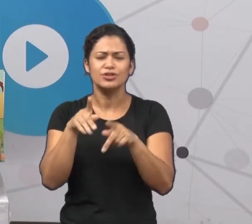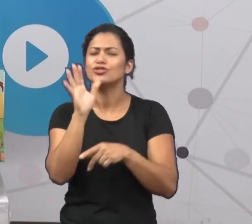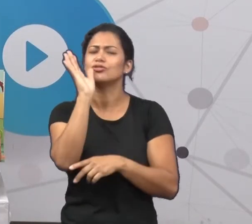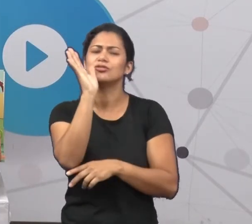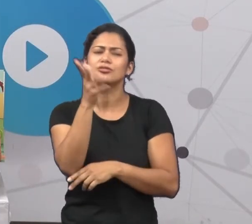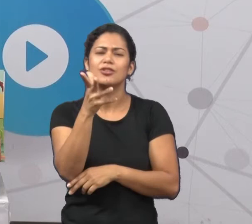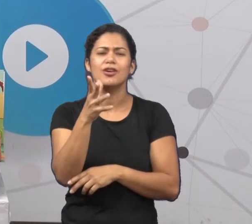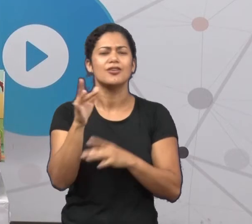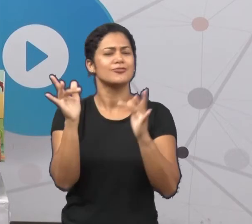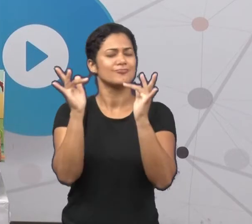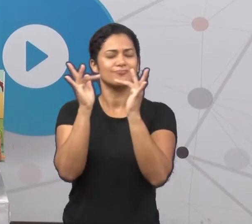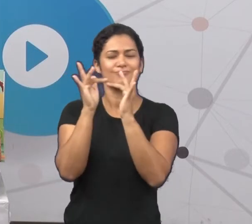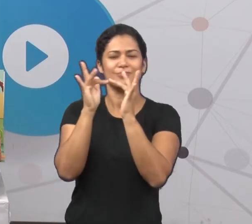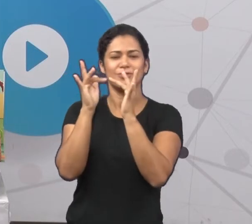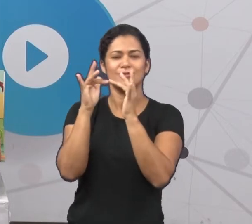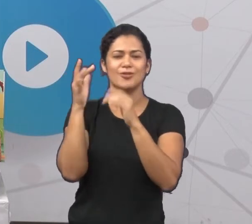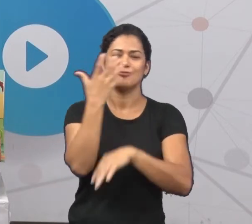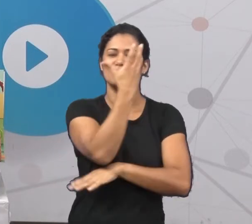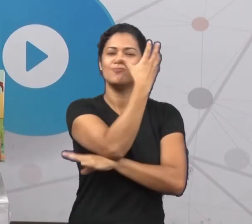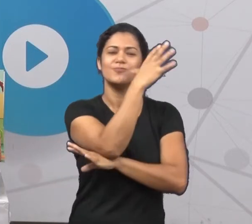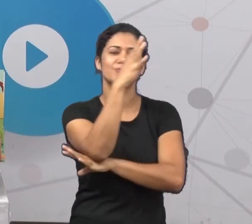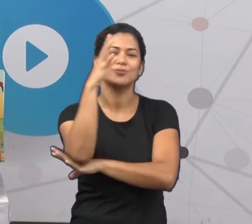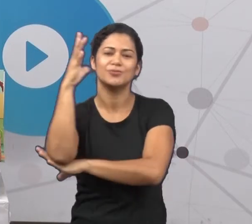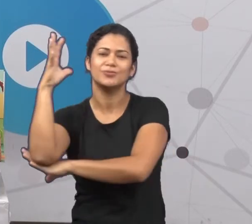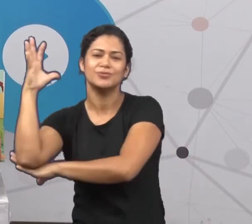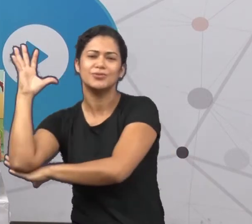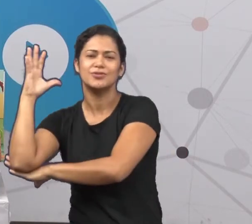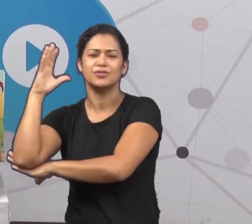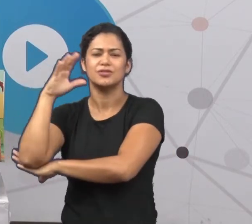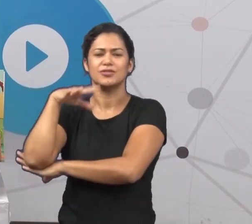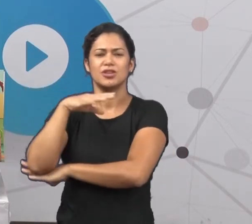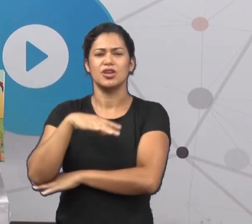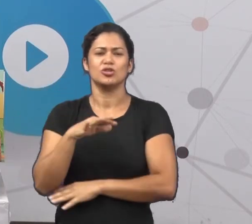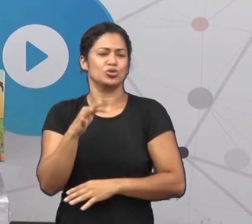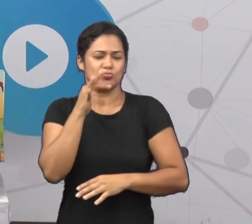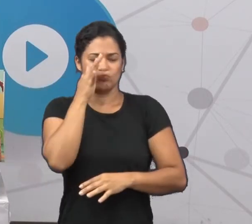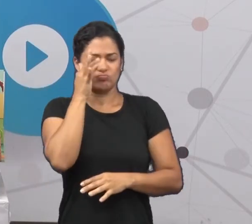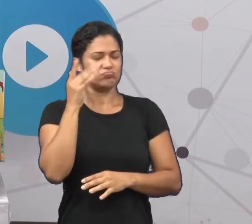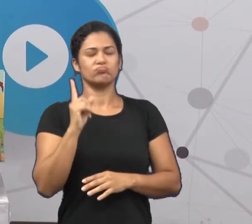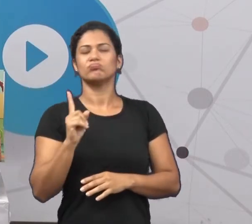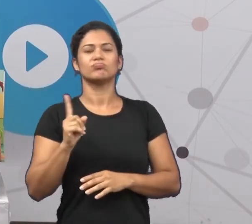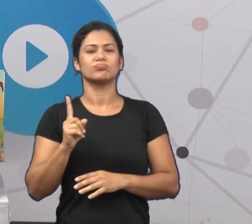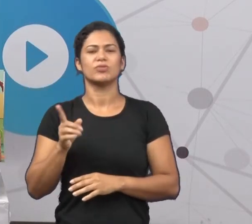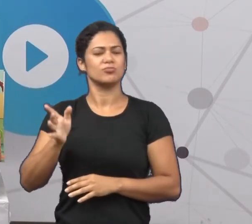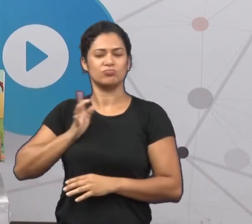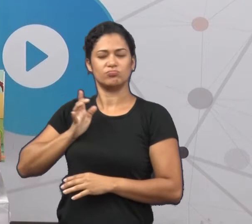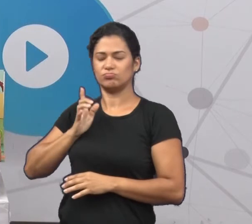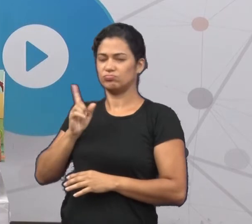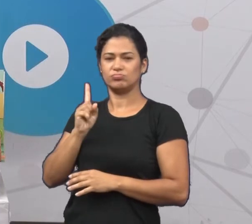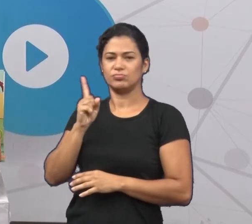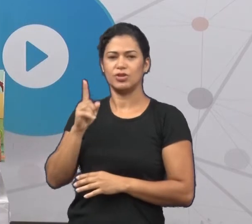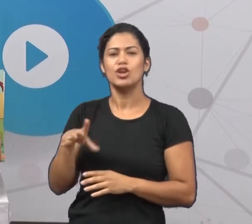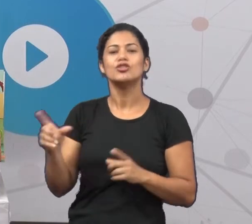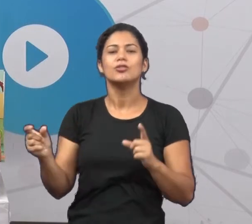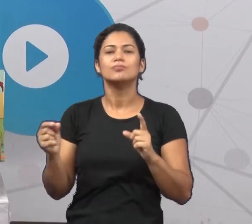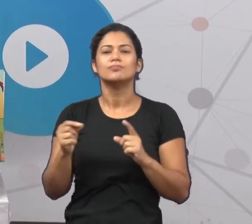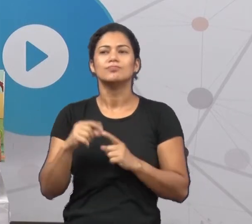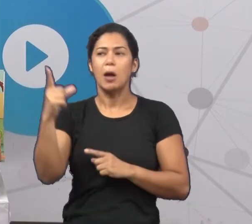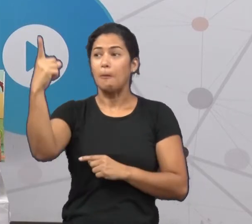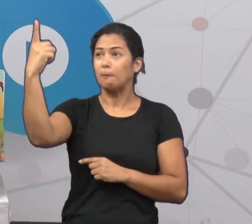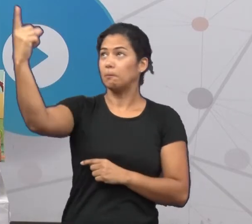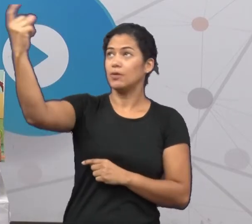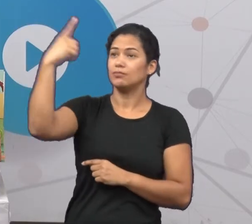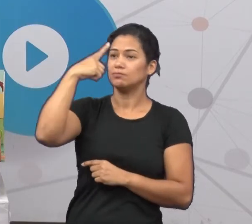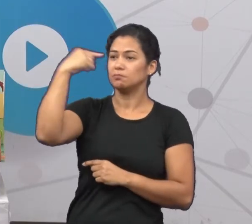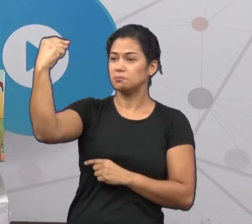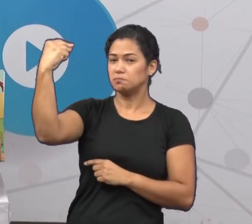com a natureza. Então, eles não têm tantos requintes. Eles já são privilegiados